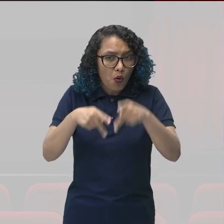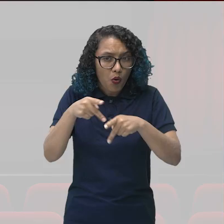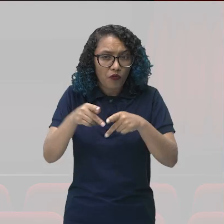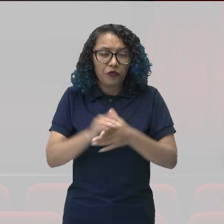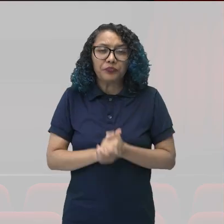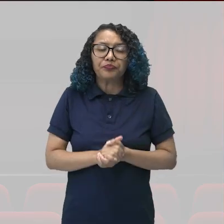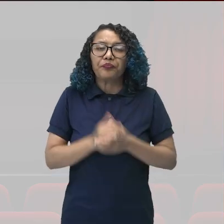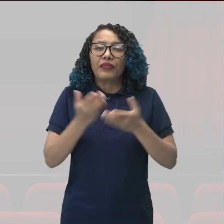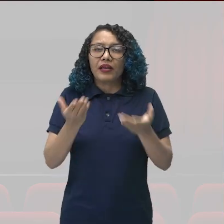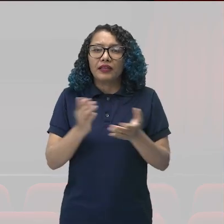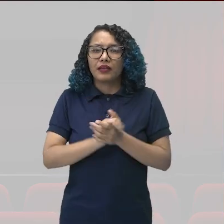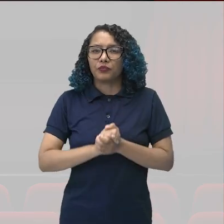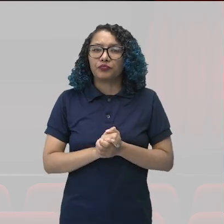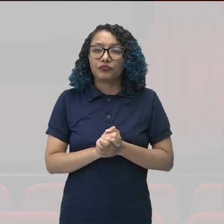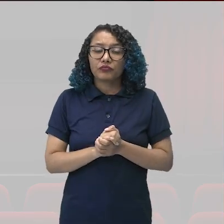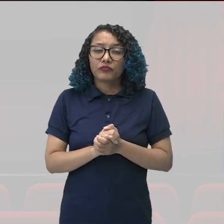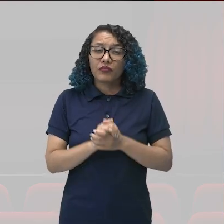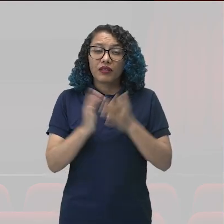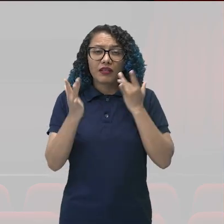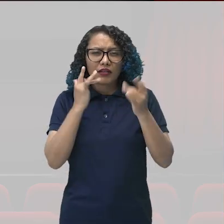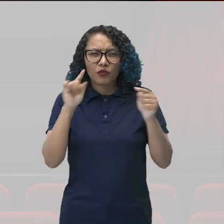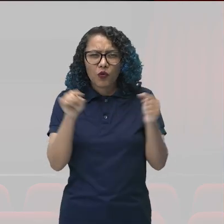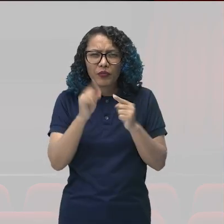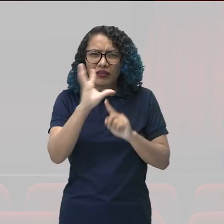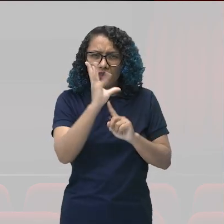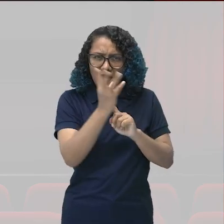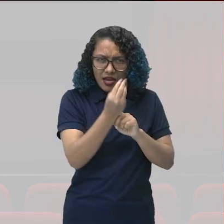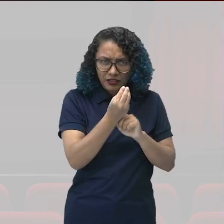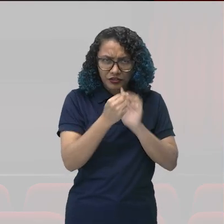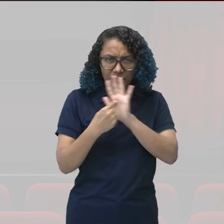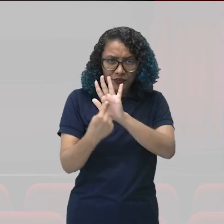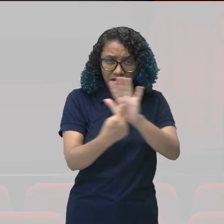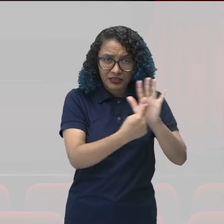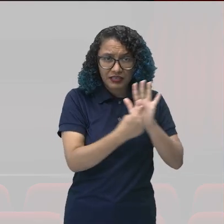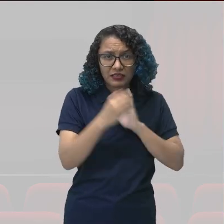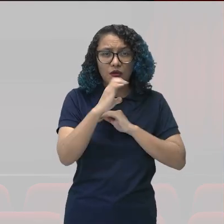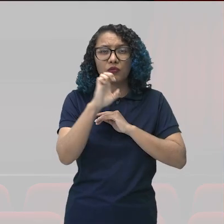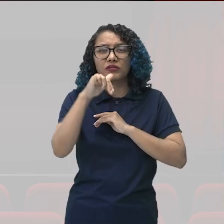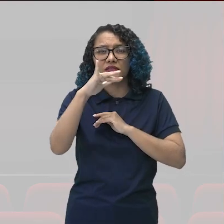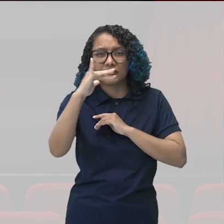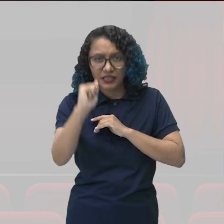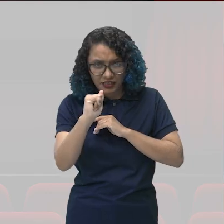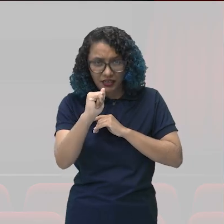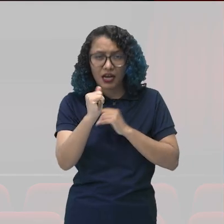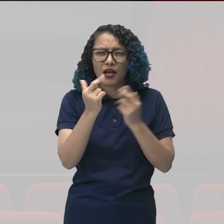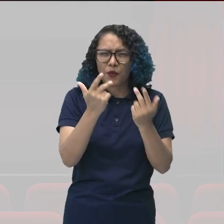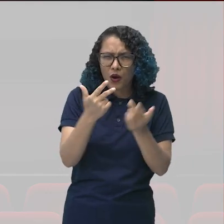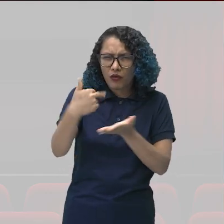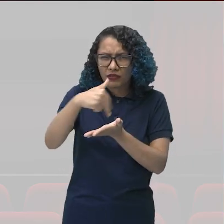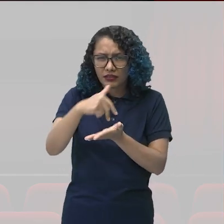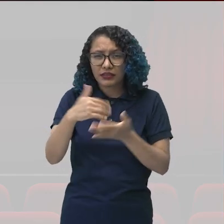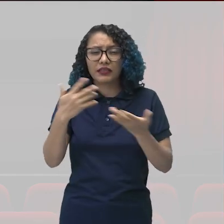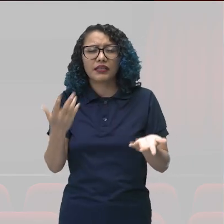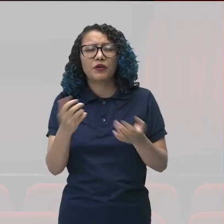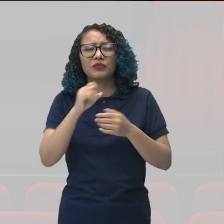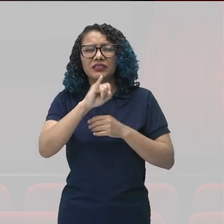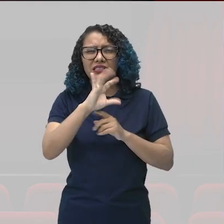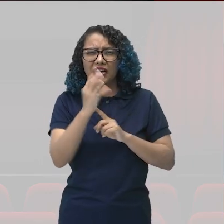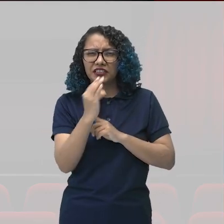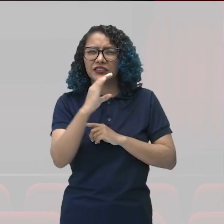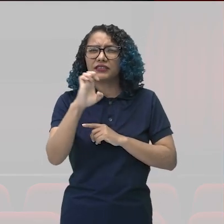arte cênica, assim como a dança. Então, já que é uma arte cênica, é uma arte efêmera, ou seja,